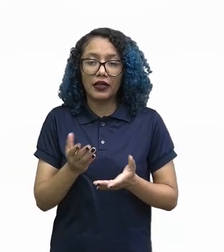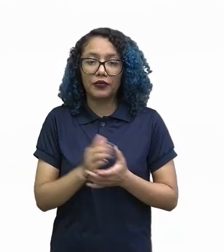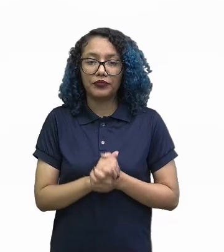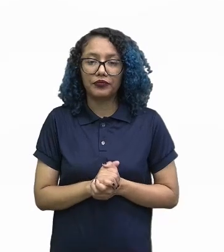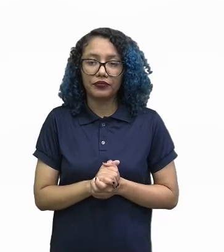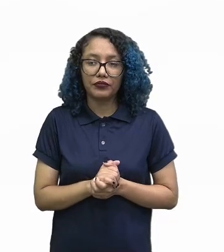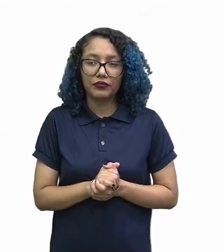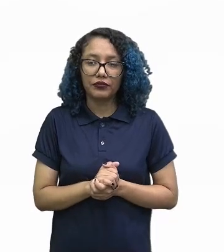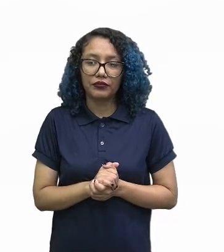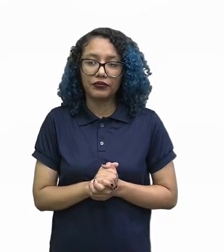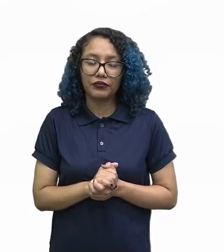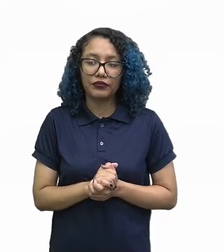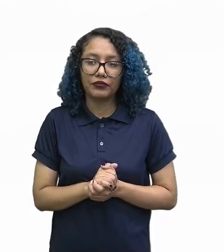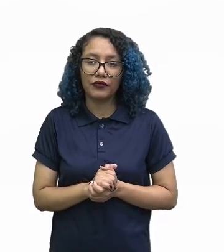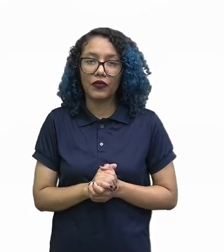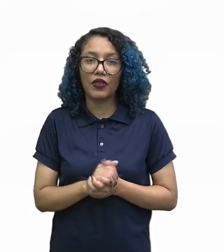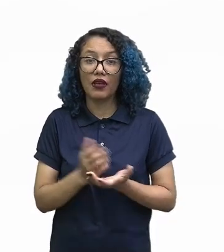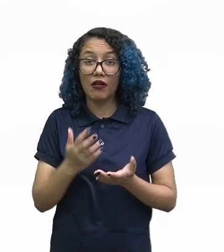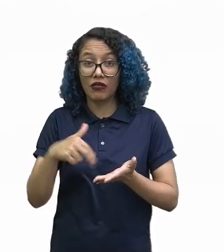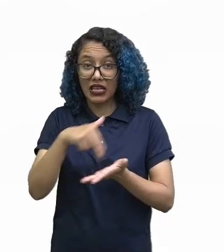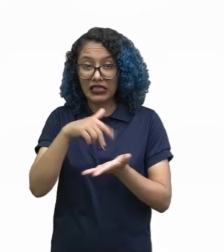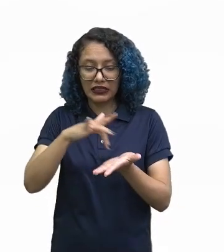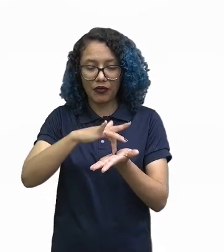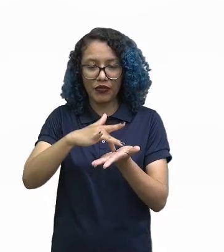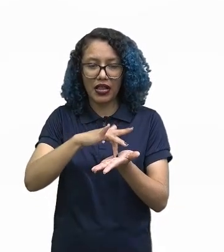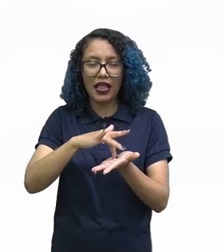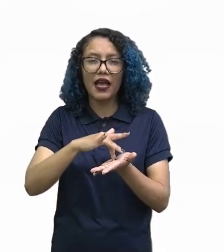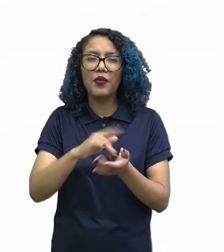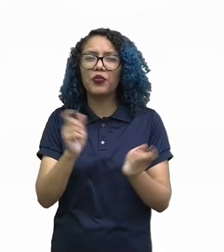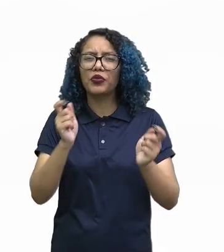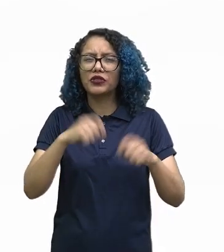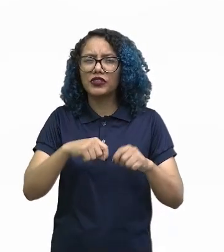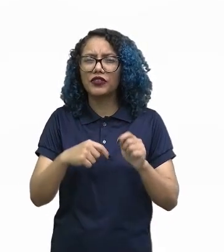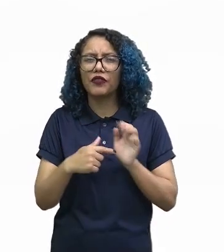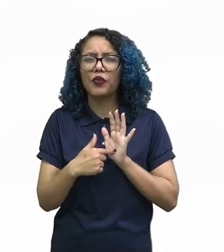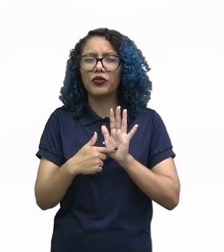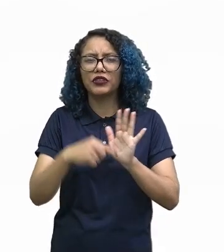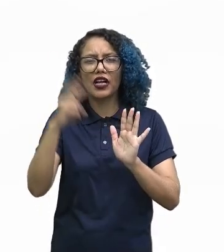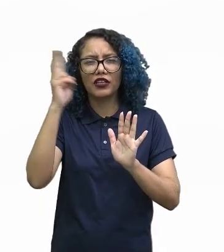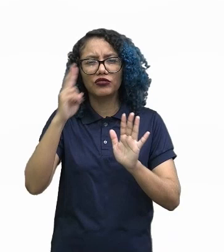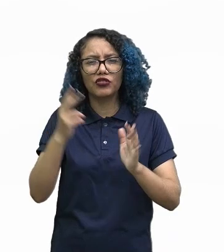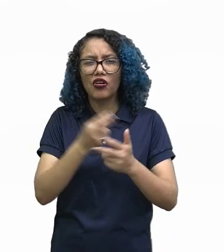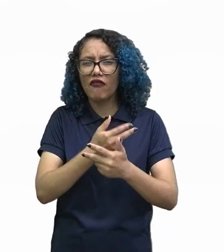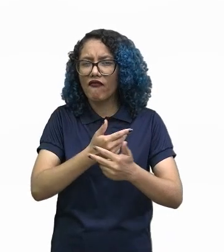conta-se várias histórias. Então,